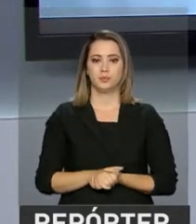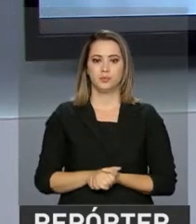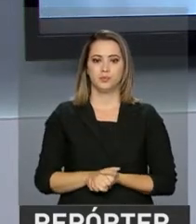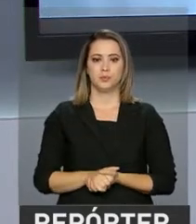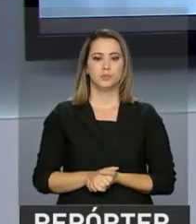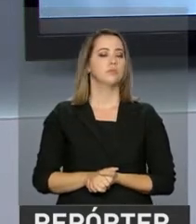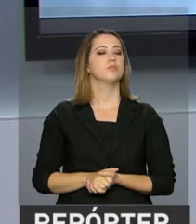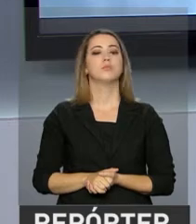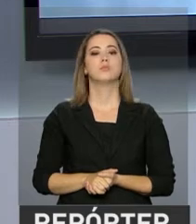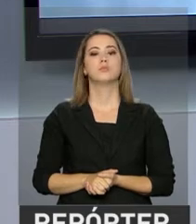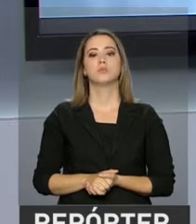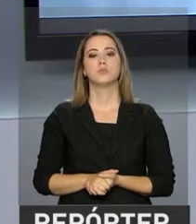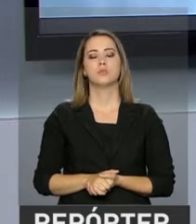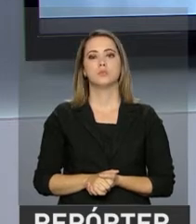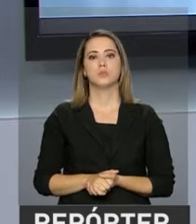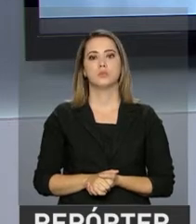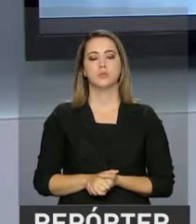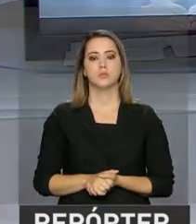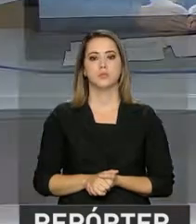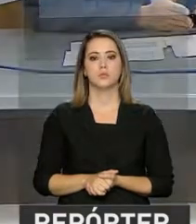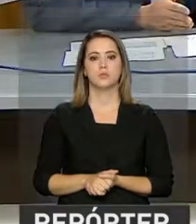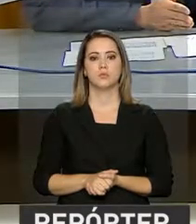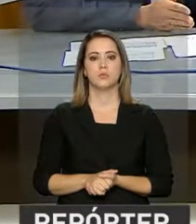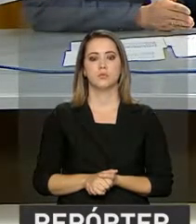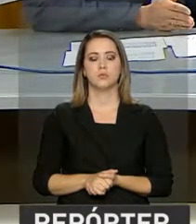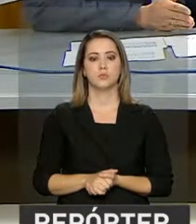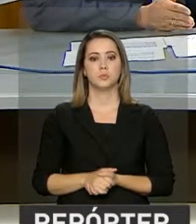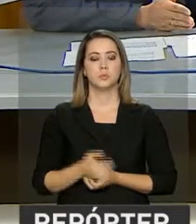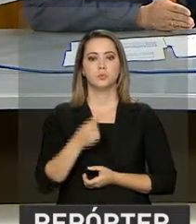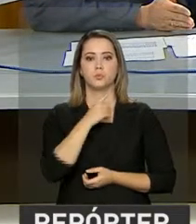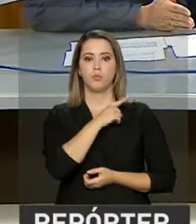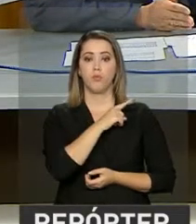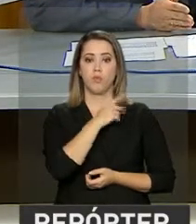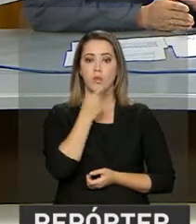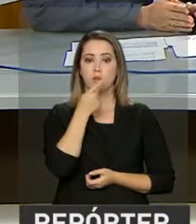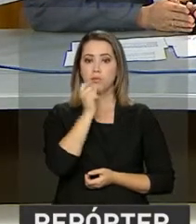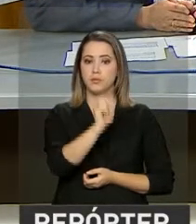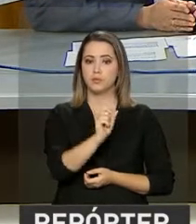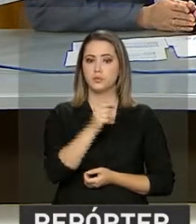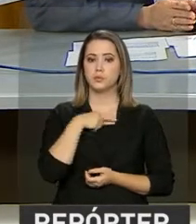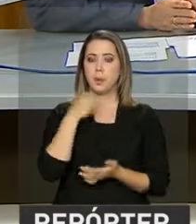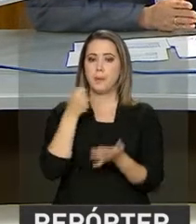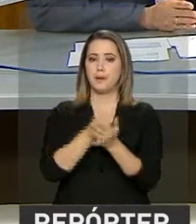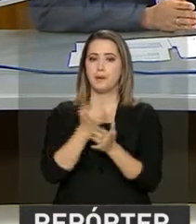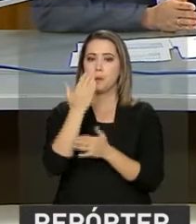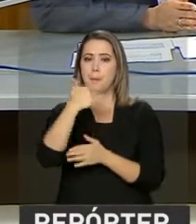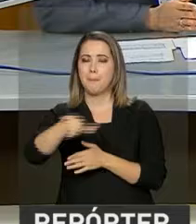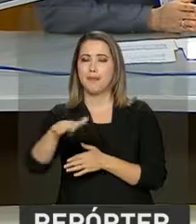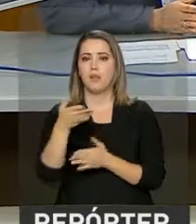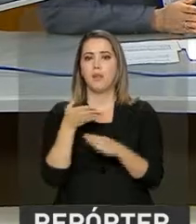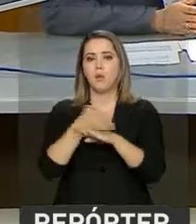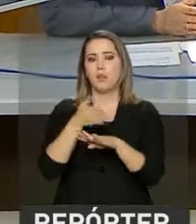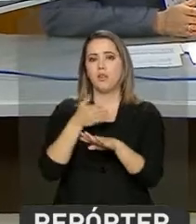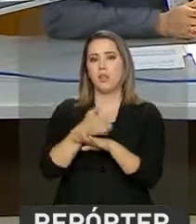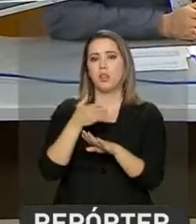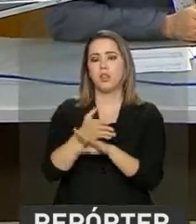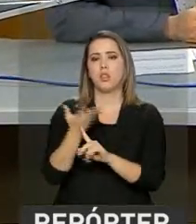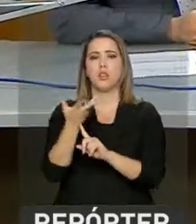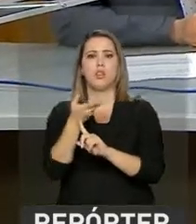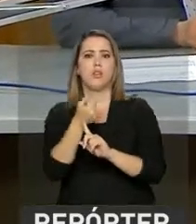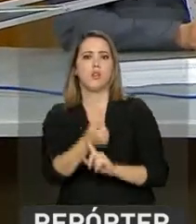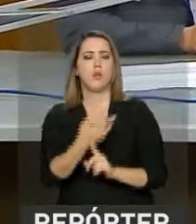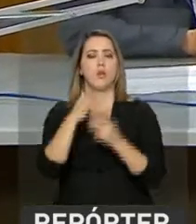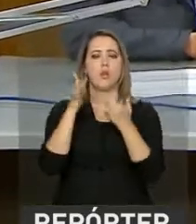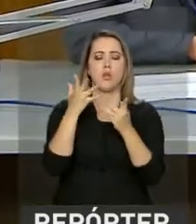pagam a metade do preço nos eventos artísticos esportivos e culturais ou seja no circo no cinema no teatro no